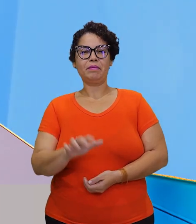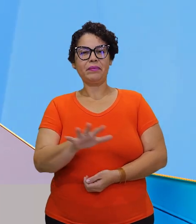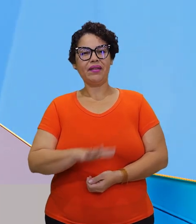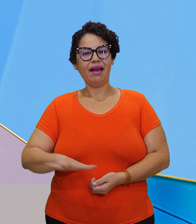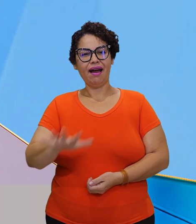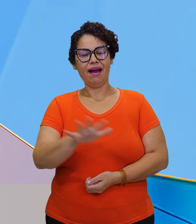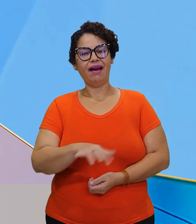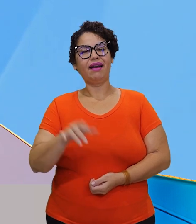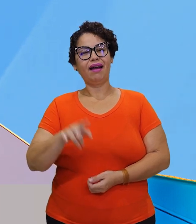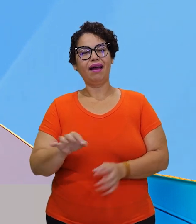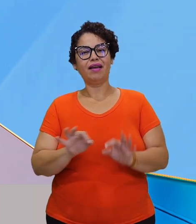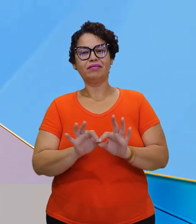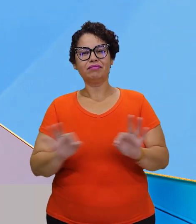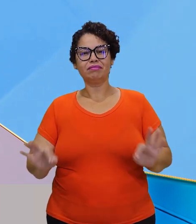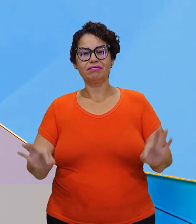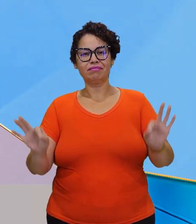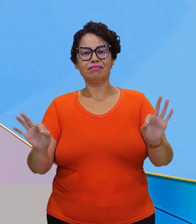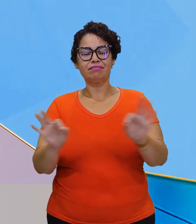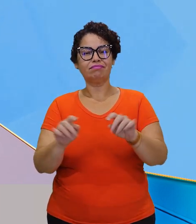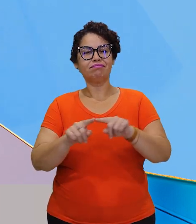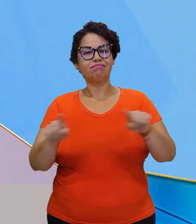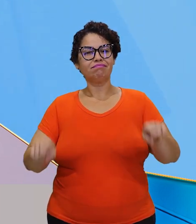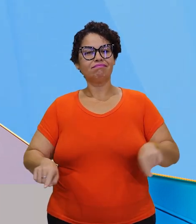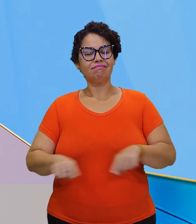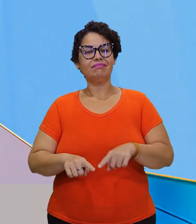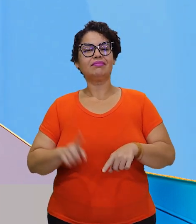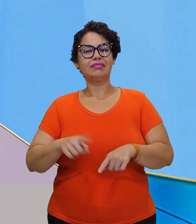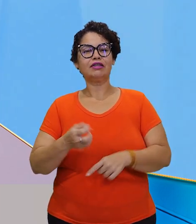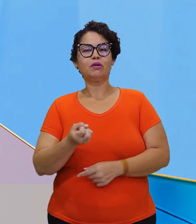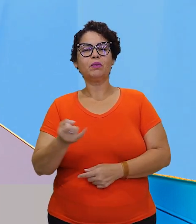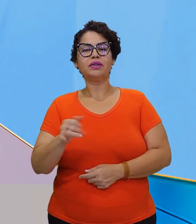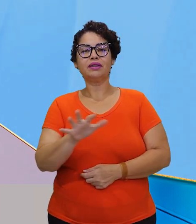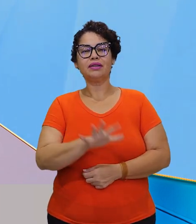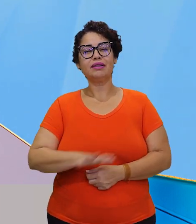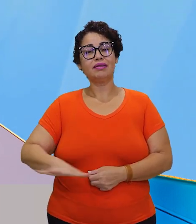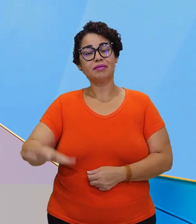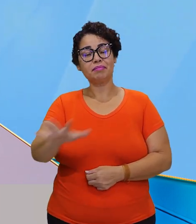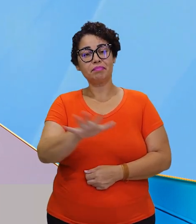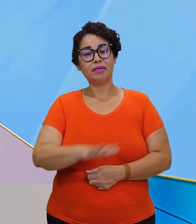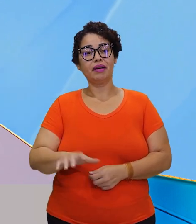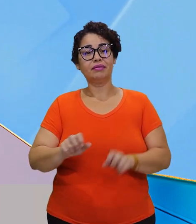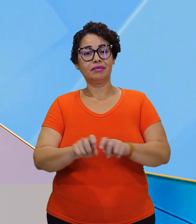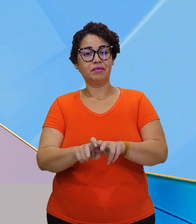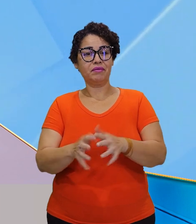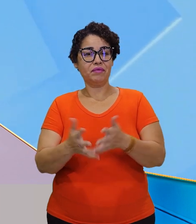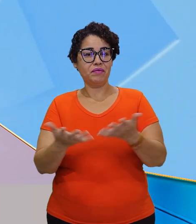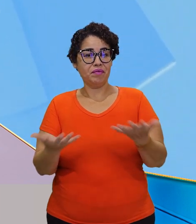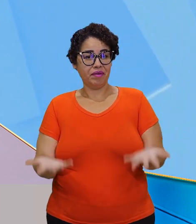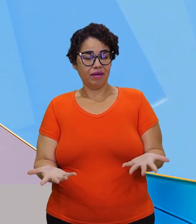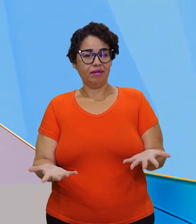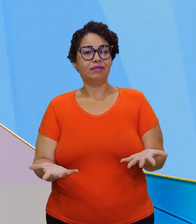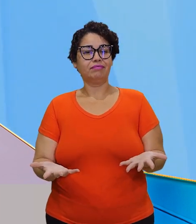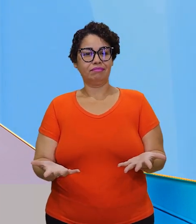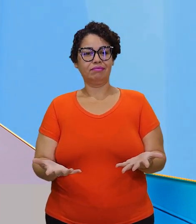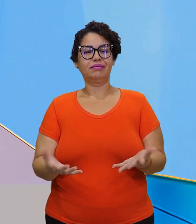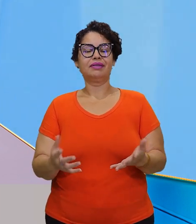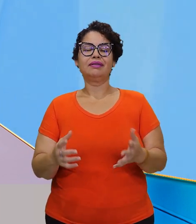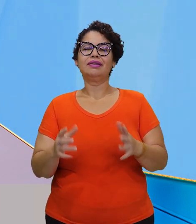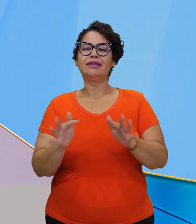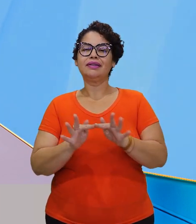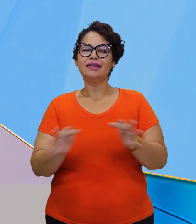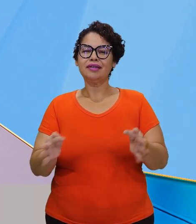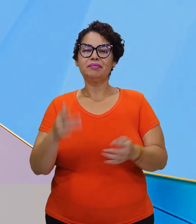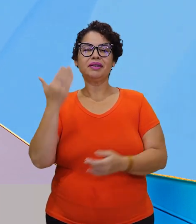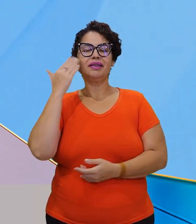Área é a medida da extensão de uma superfície. É a quantidade de espaço que uma figura plana ocupa. Um modo mais simples